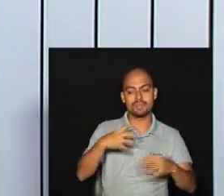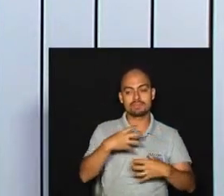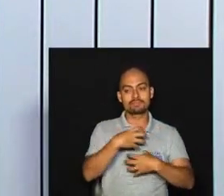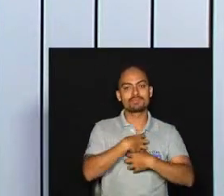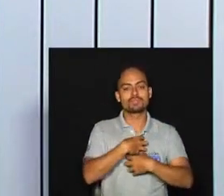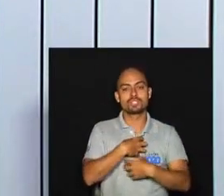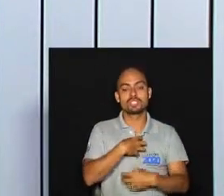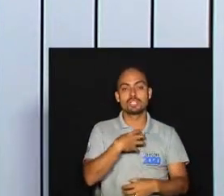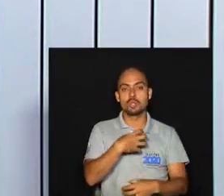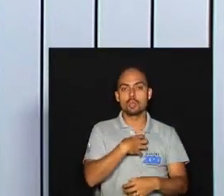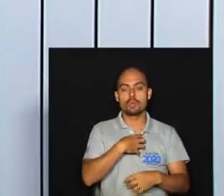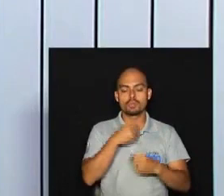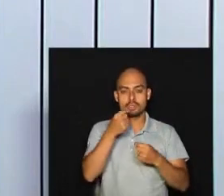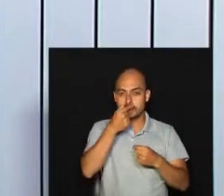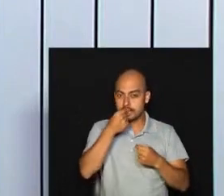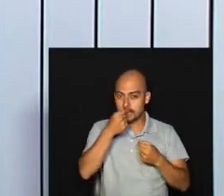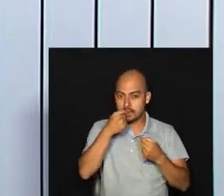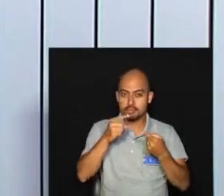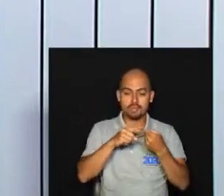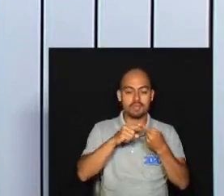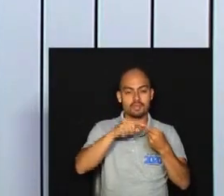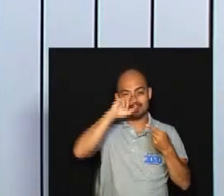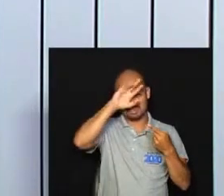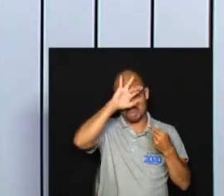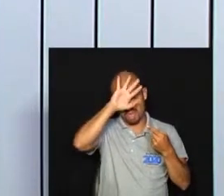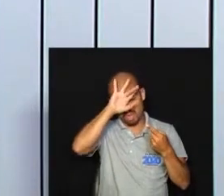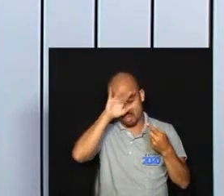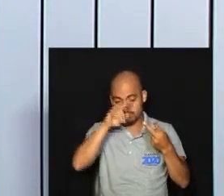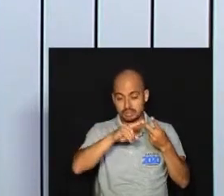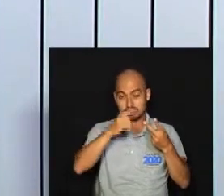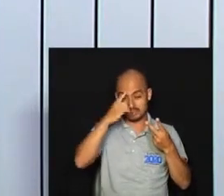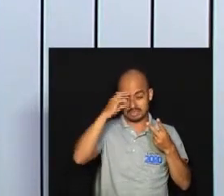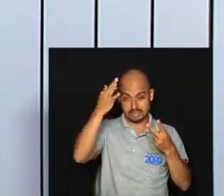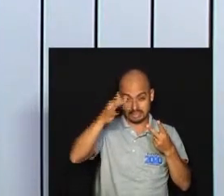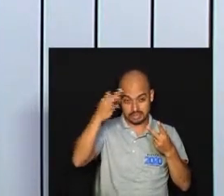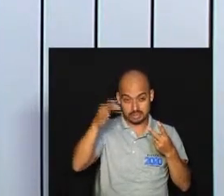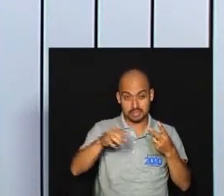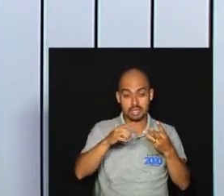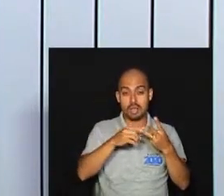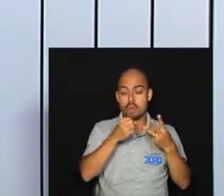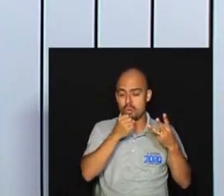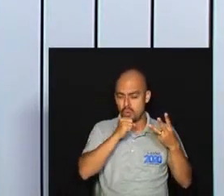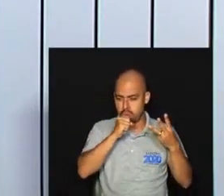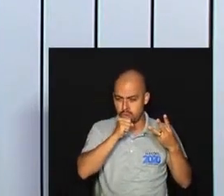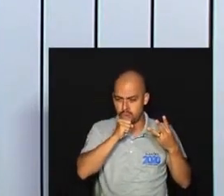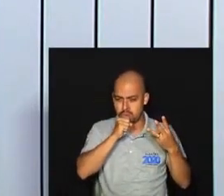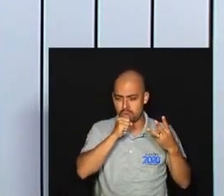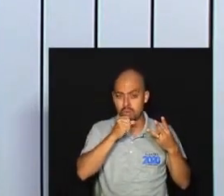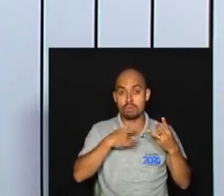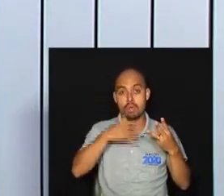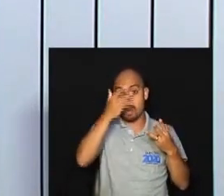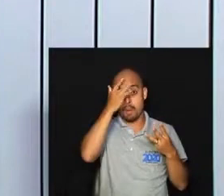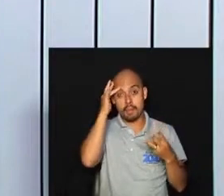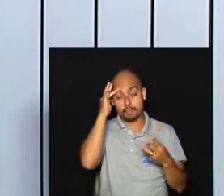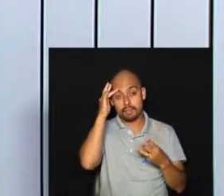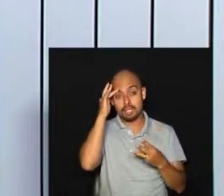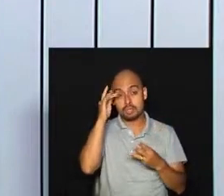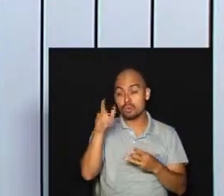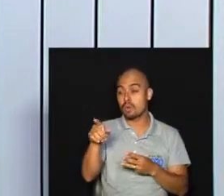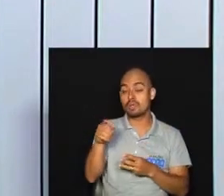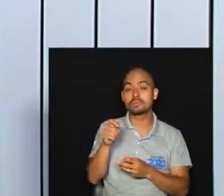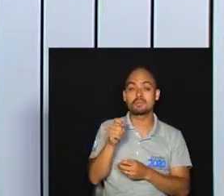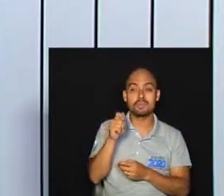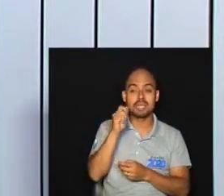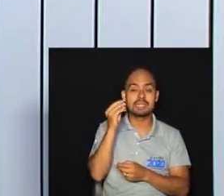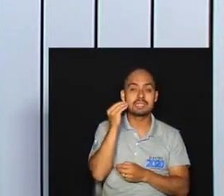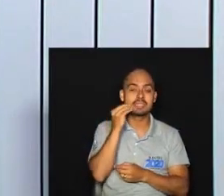gripe, febre, dor de cabeça e tosse. E um colaborador próximo da campanha testou